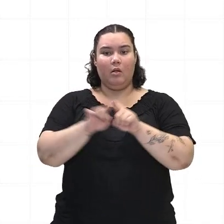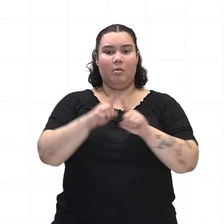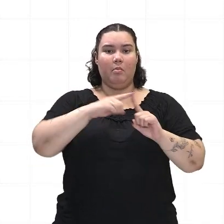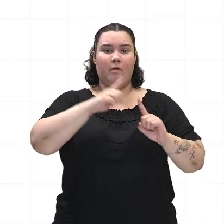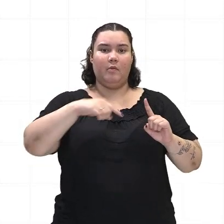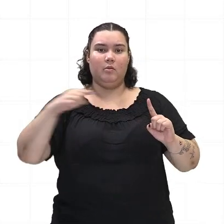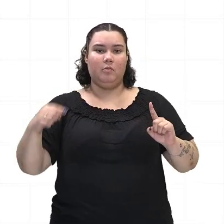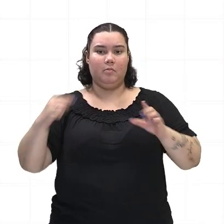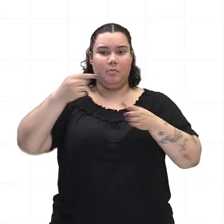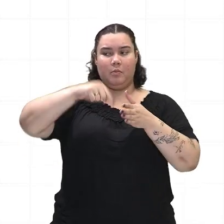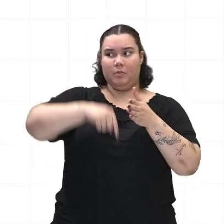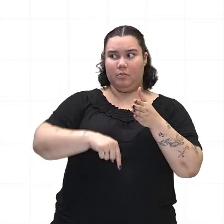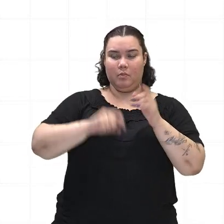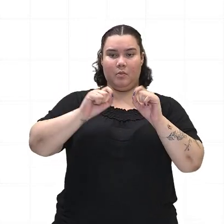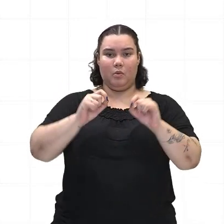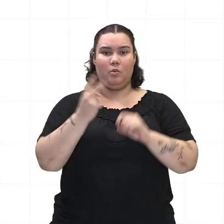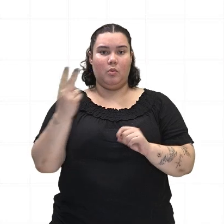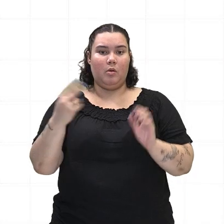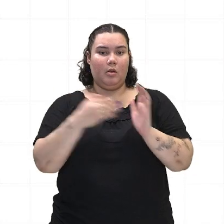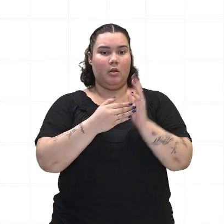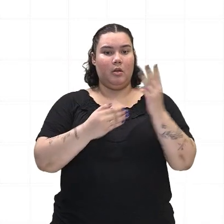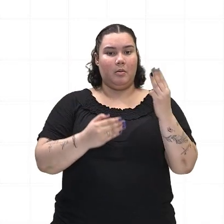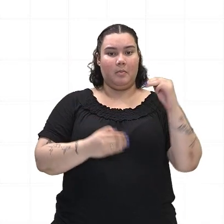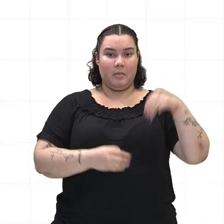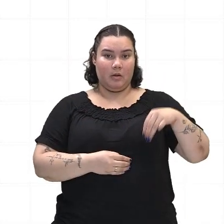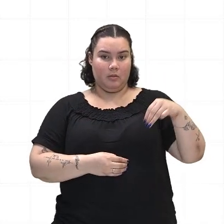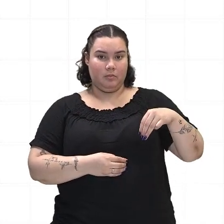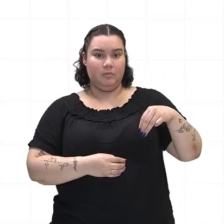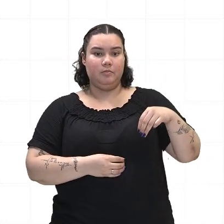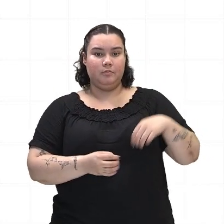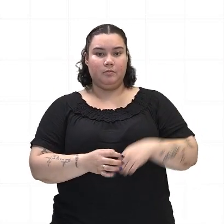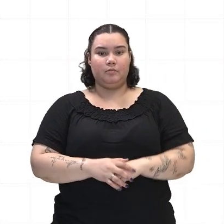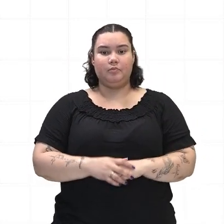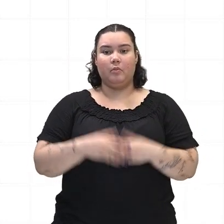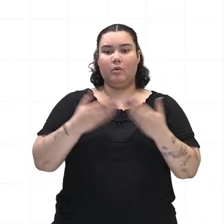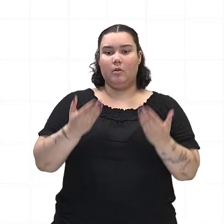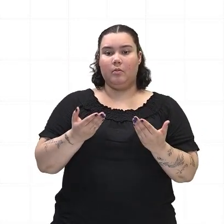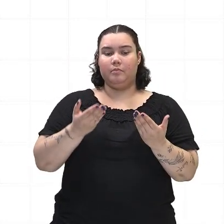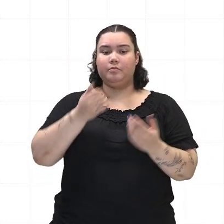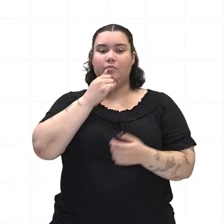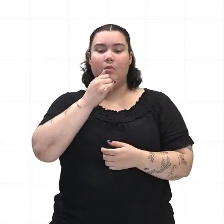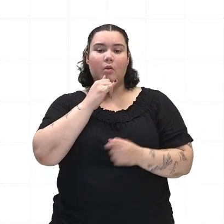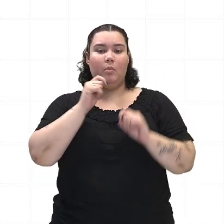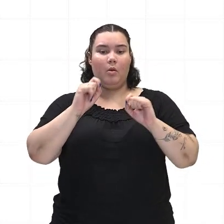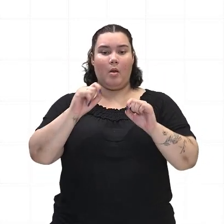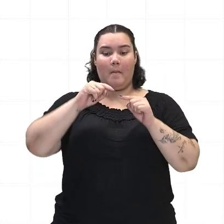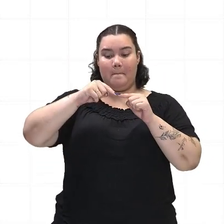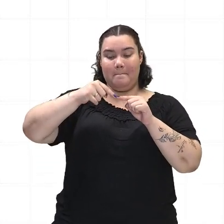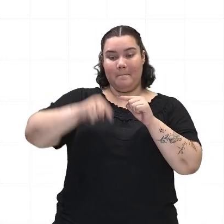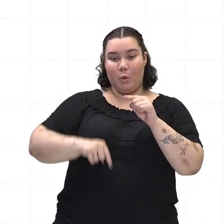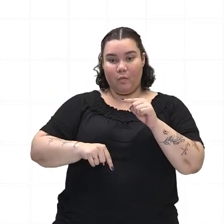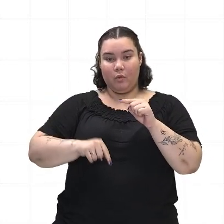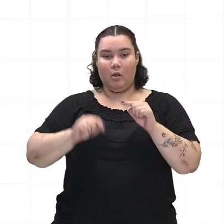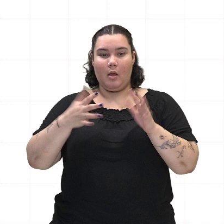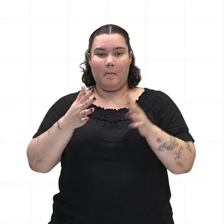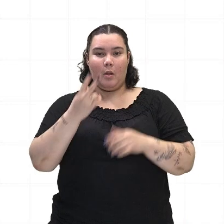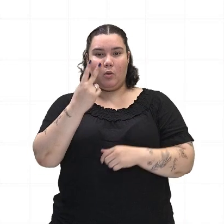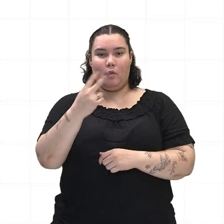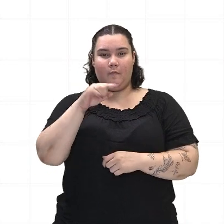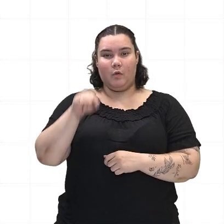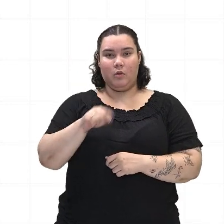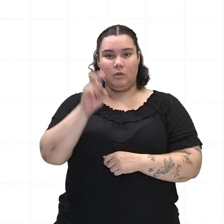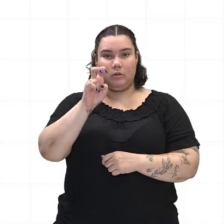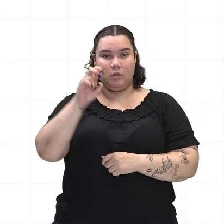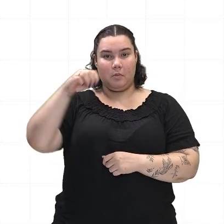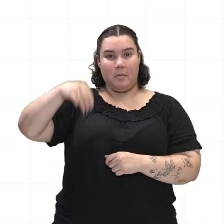metros, precisa ser cheia para um evento. Supondo que a profundidade média da piscina seja de 2,5